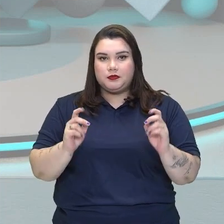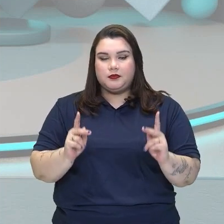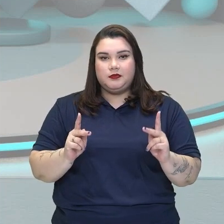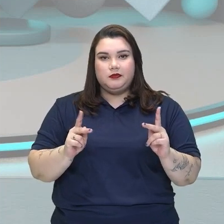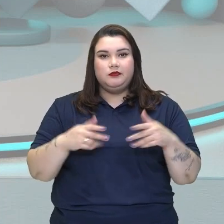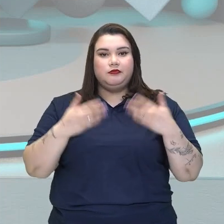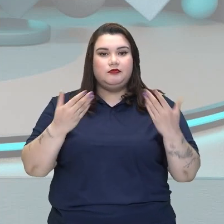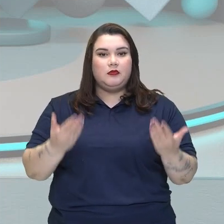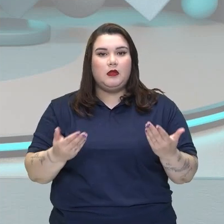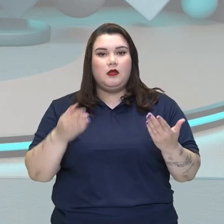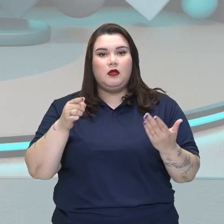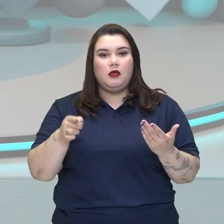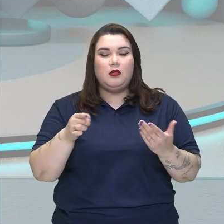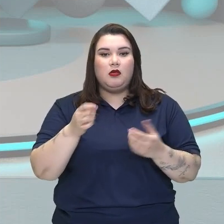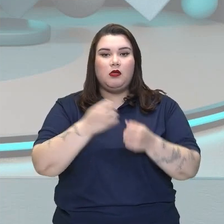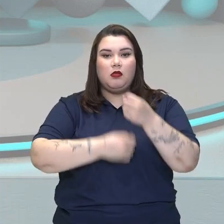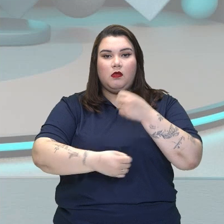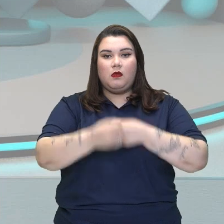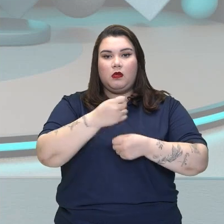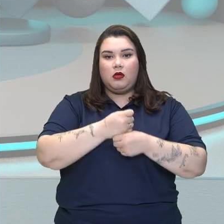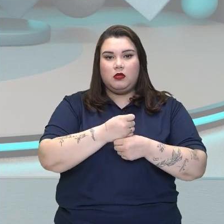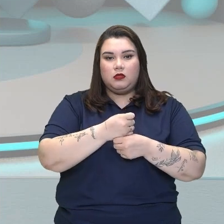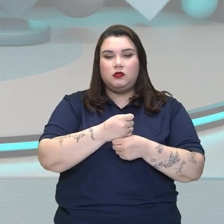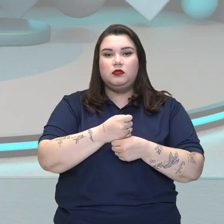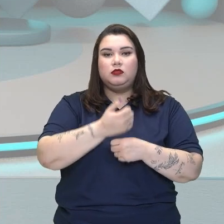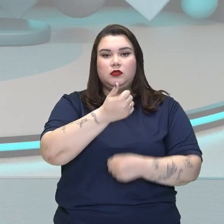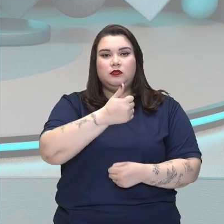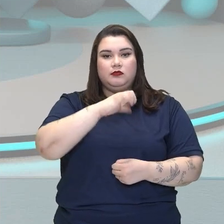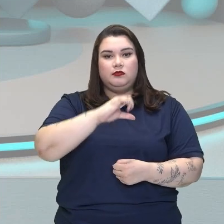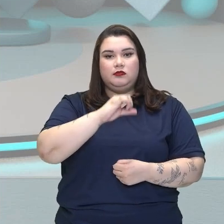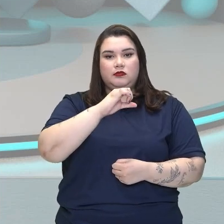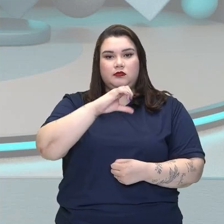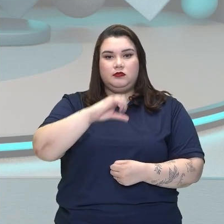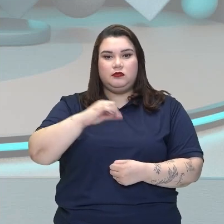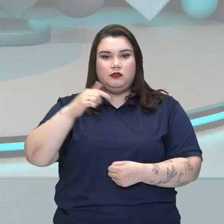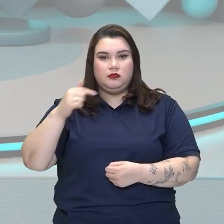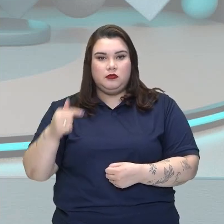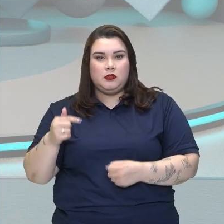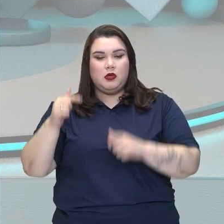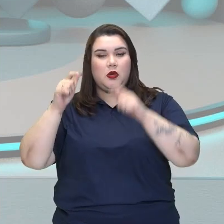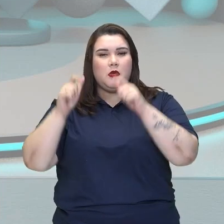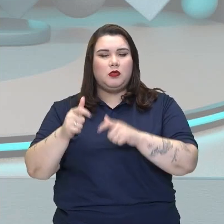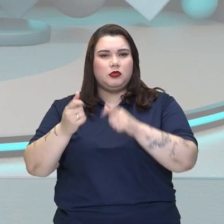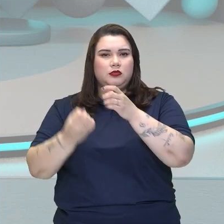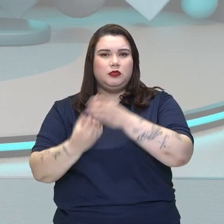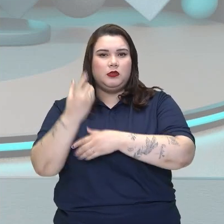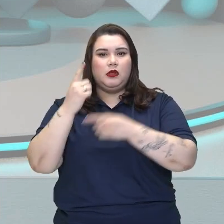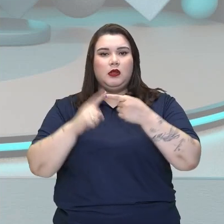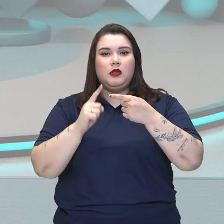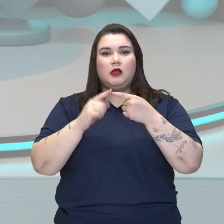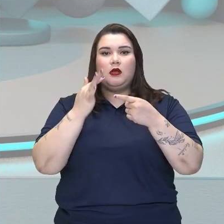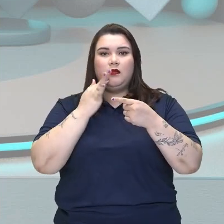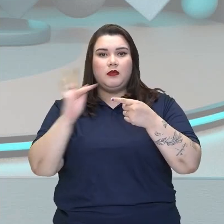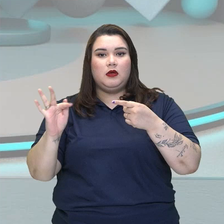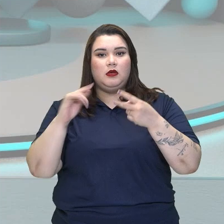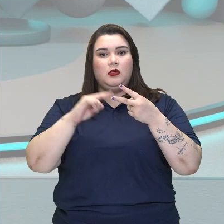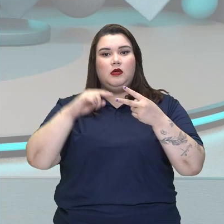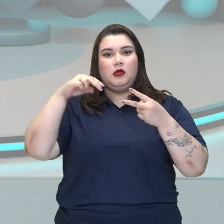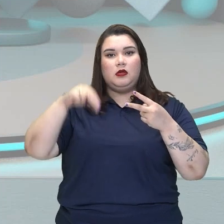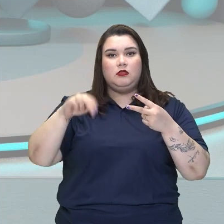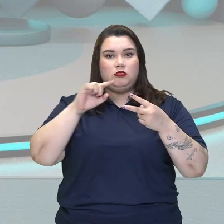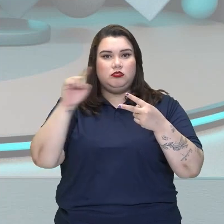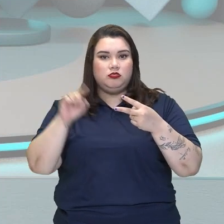O arvorismo aí, ó, foi no ano de 1997, especificamente na França e na Nova